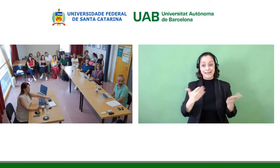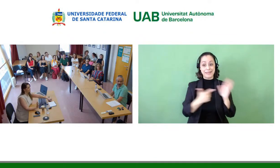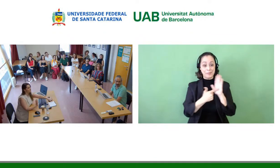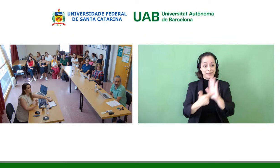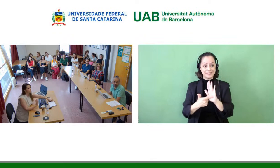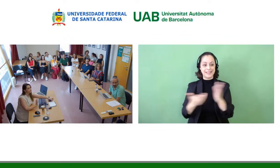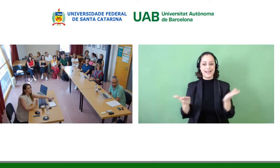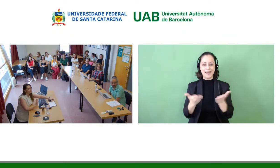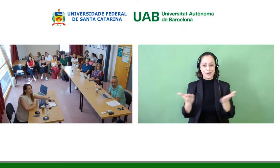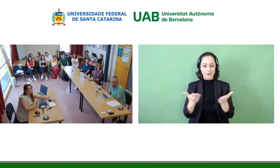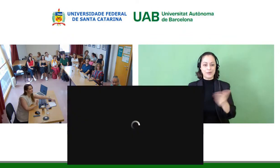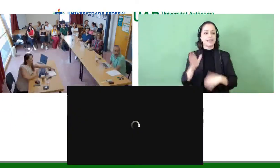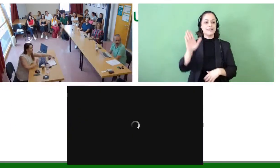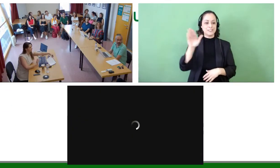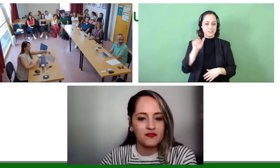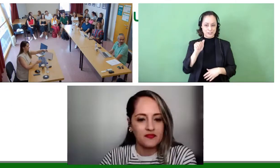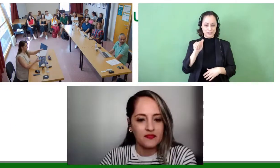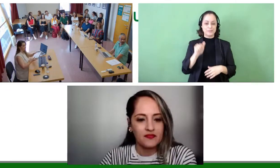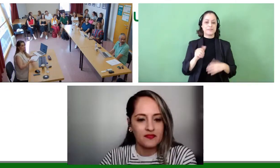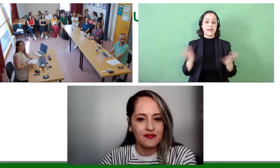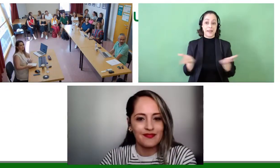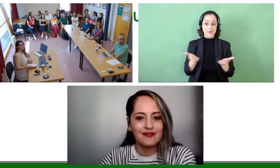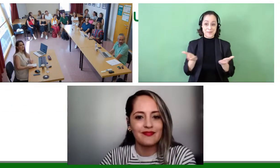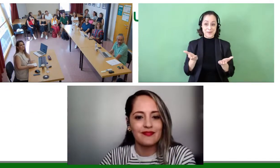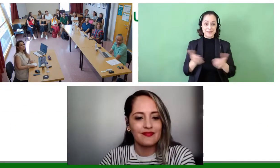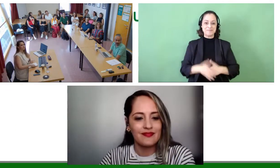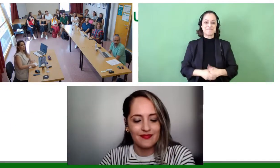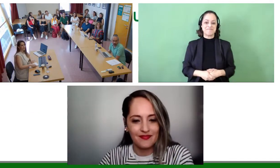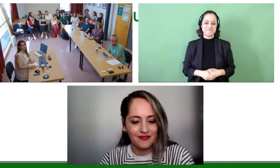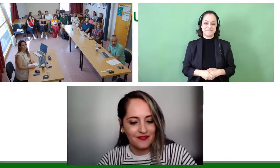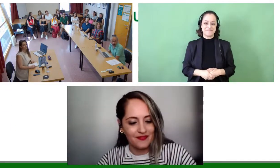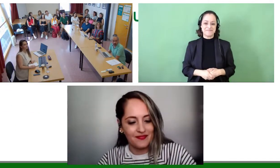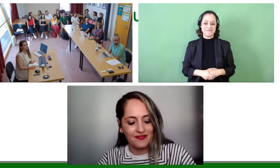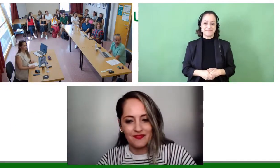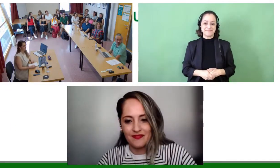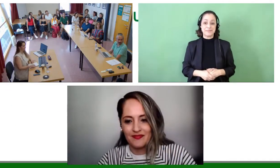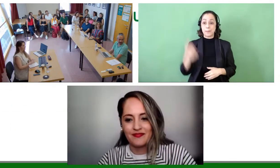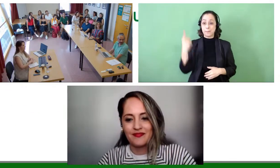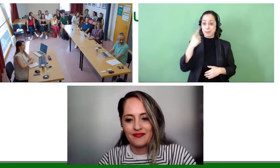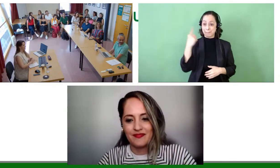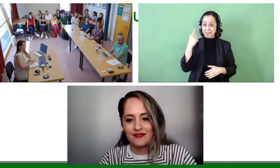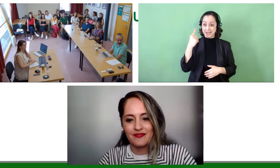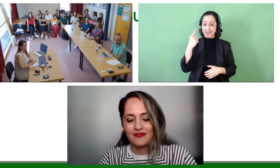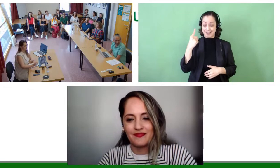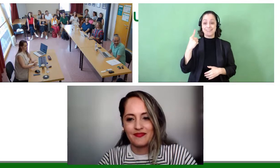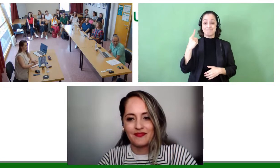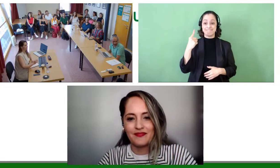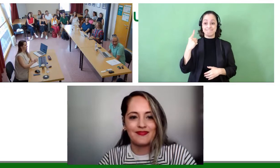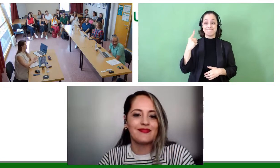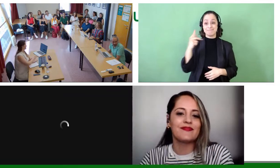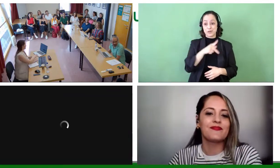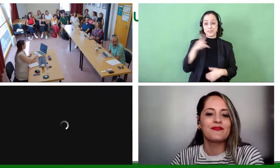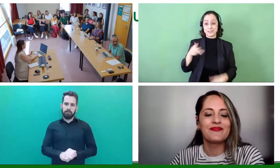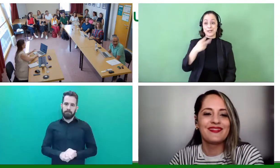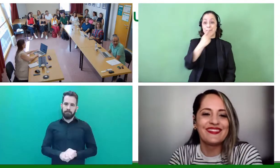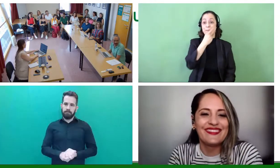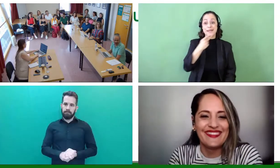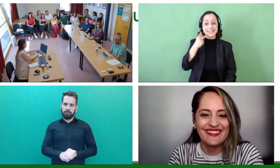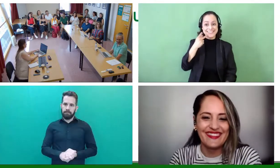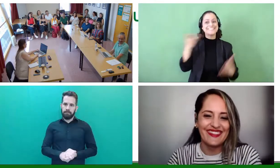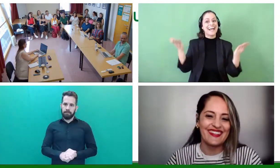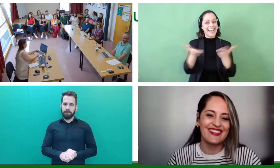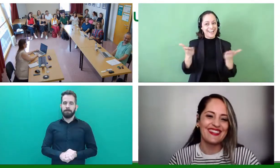então, diretamente a palavra agora para a primeira ouvidora, a professora Patrícia. Agora sim, professora Patrícia,